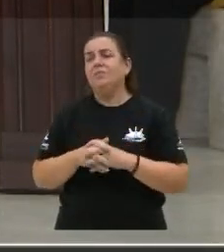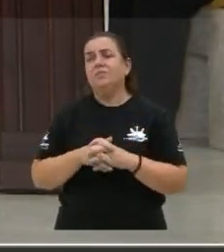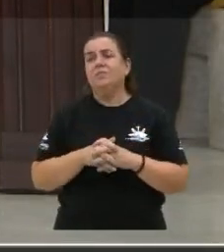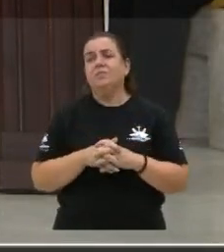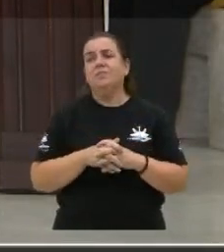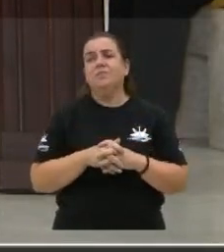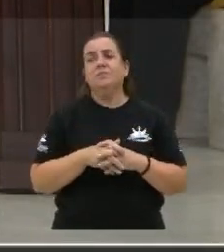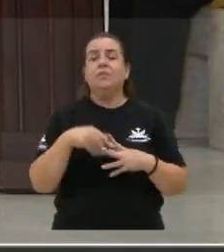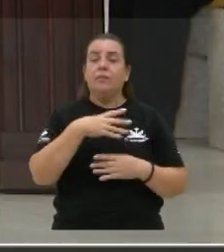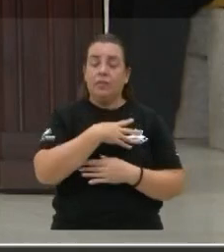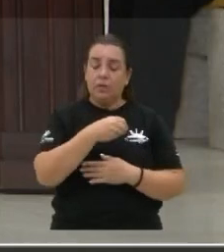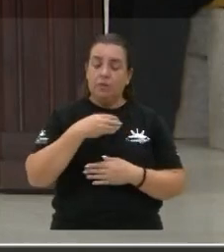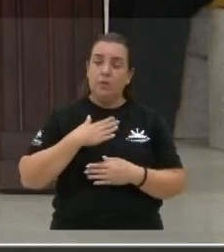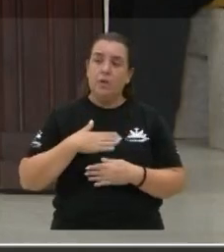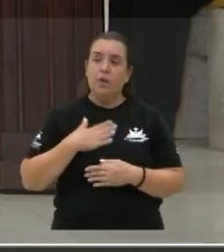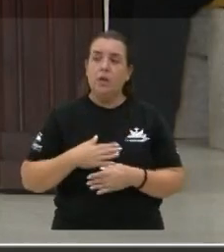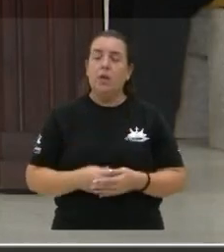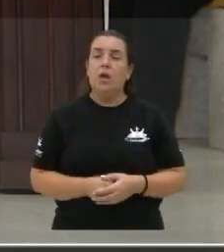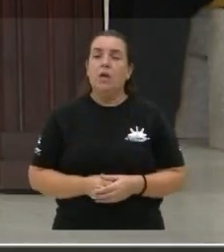Filhos queridos,